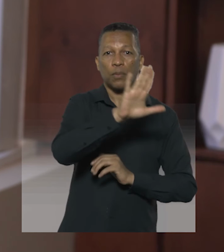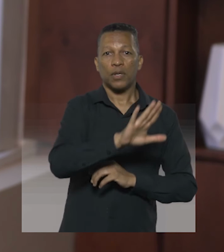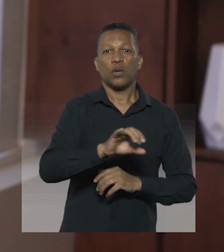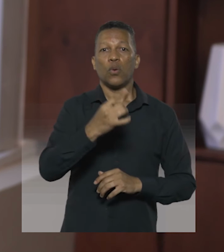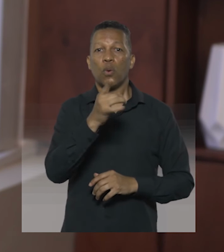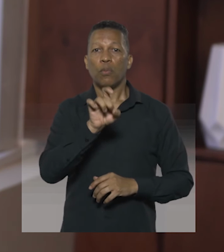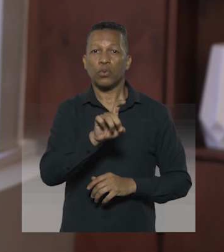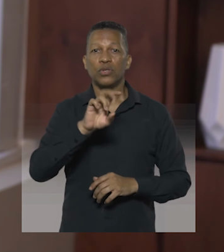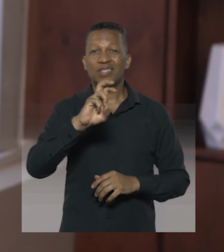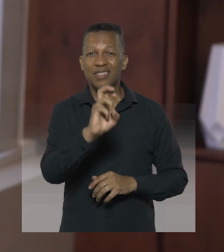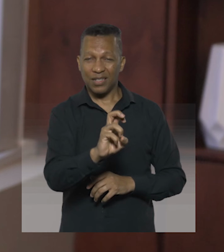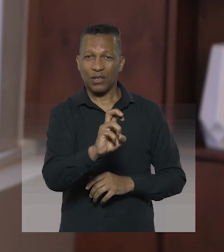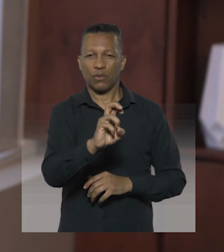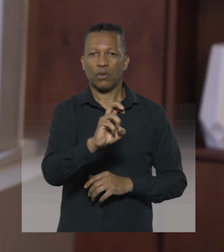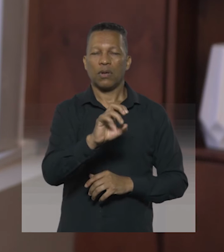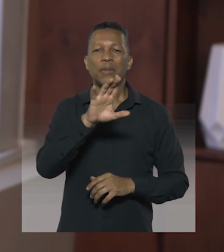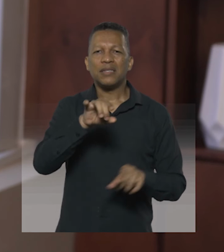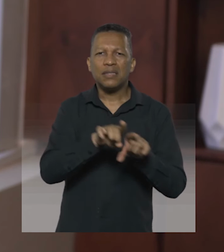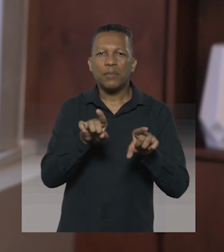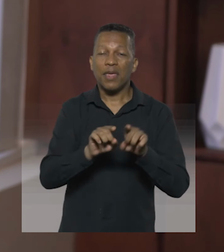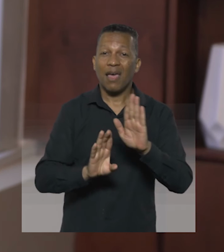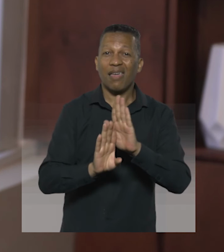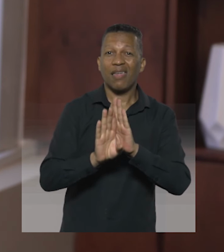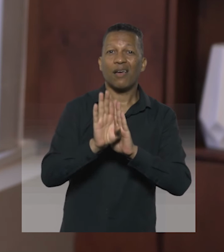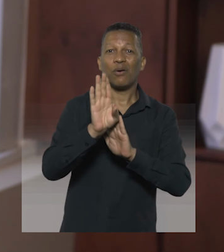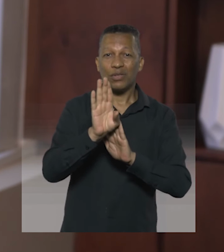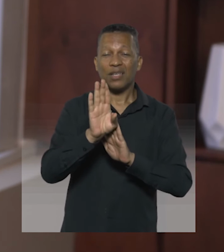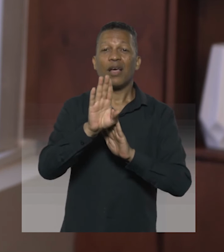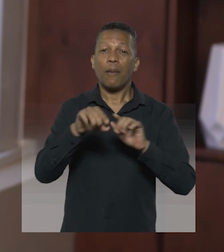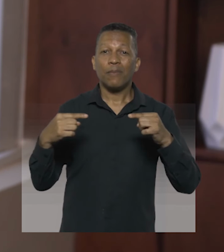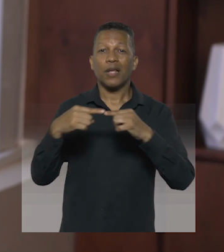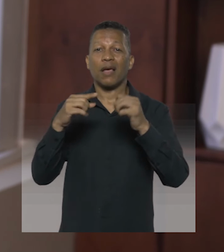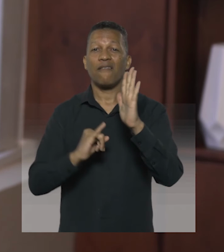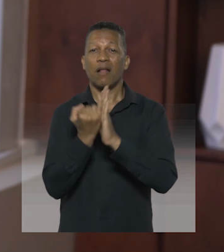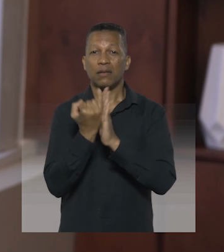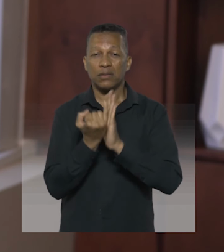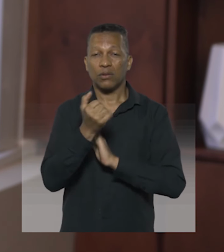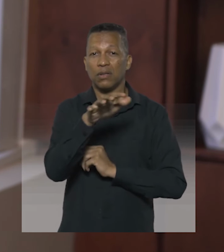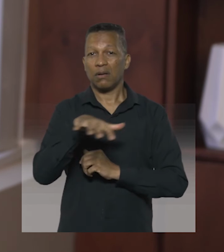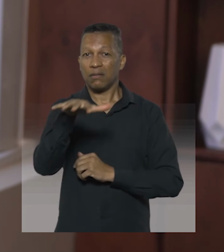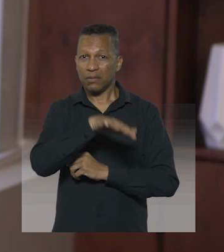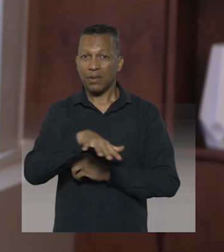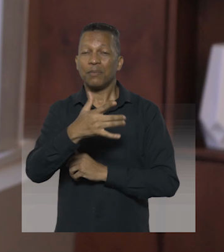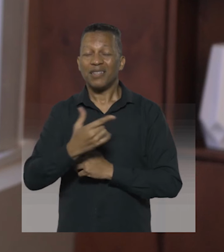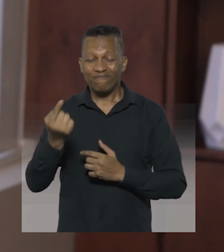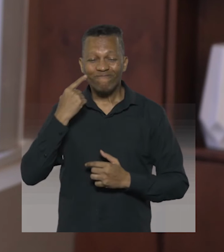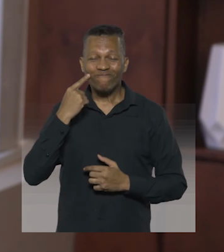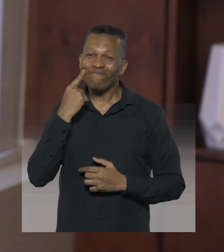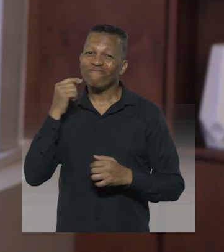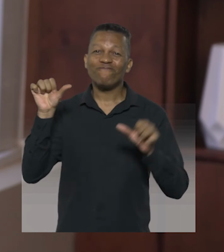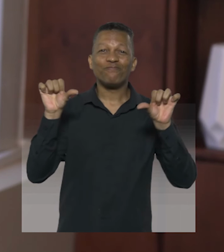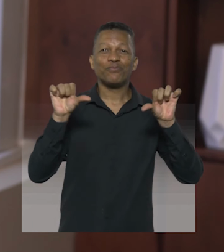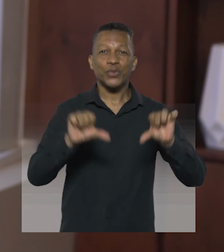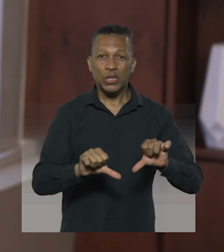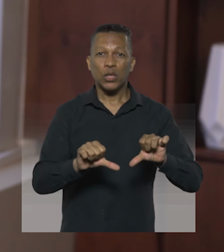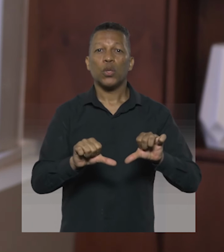percentual. Além disso, a alta de preços de commodities impulsionará a inflação na região, mas esperamos que, em virtude desse efeito negativo sobre a atividade, o